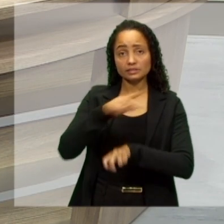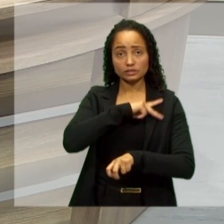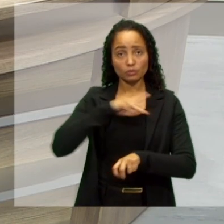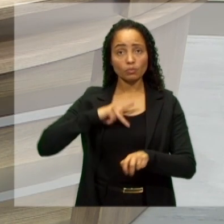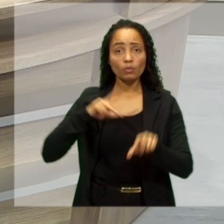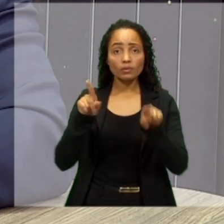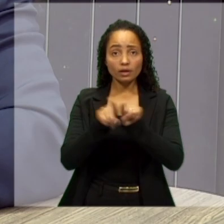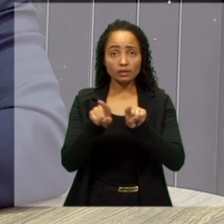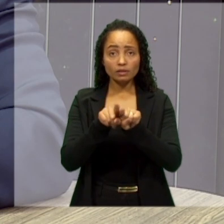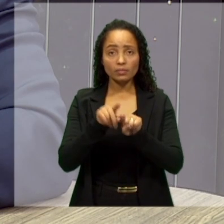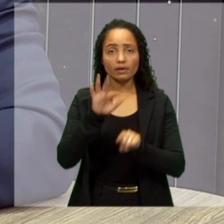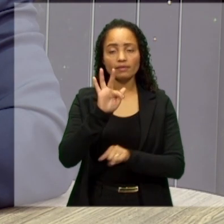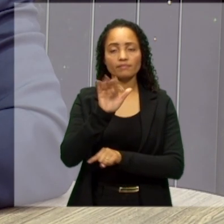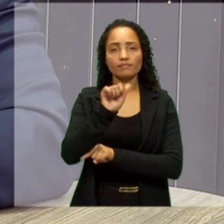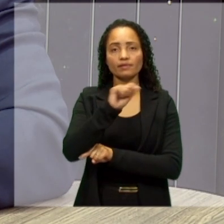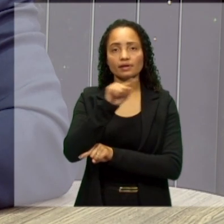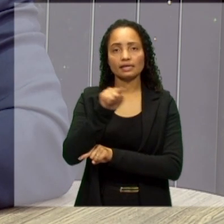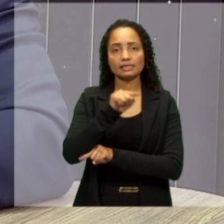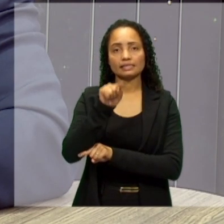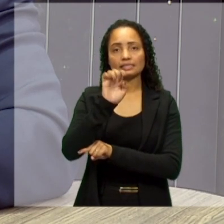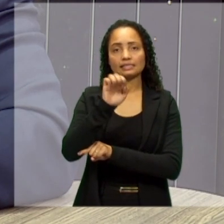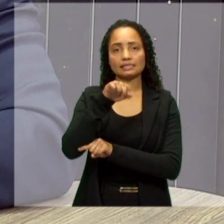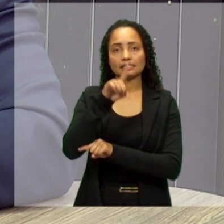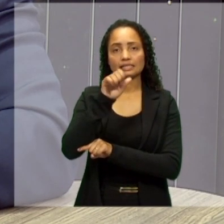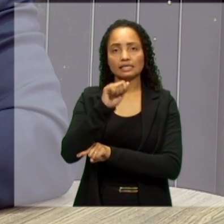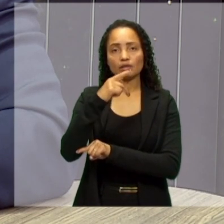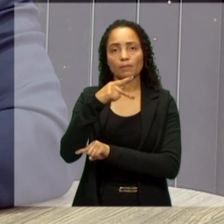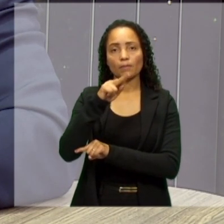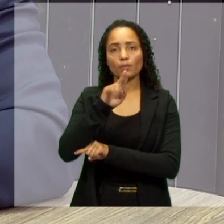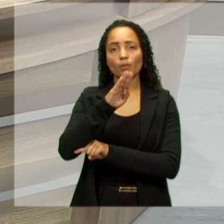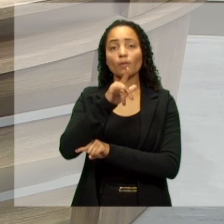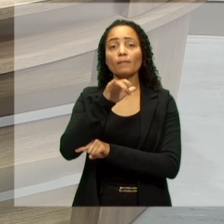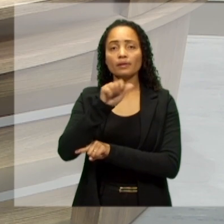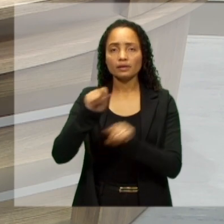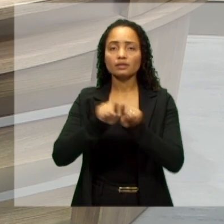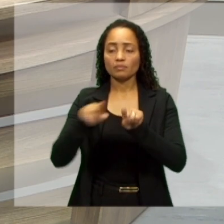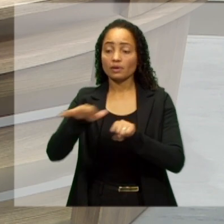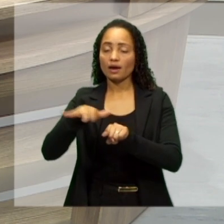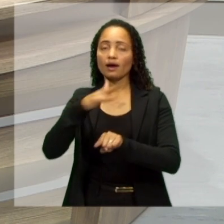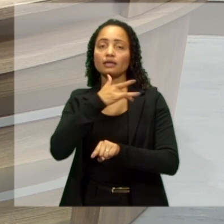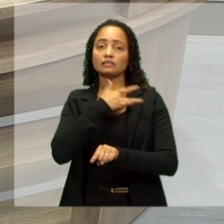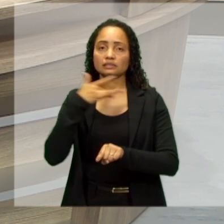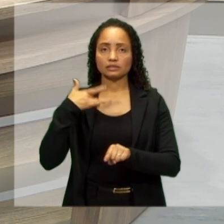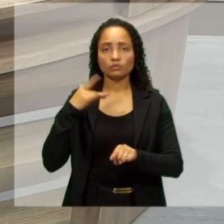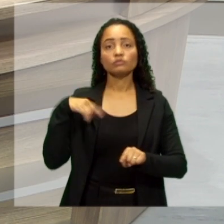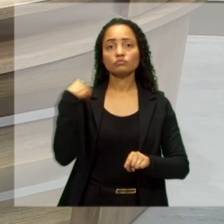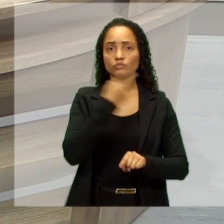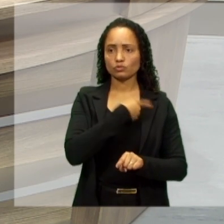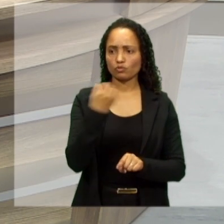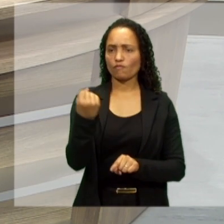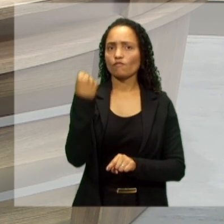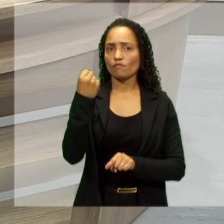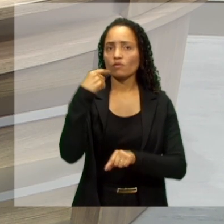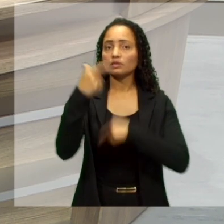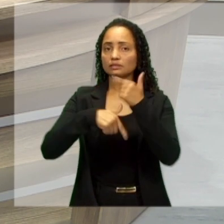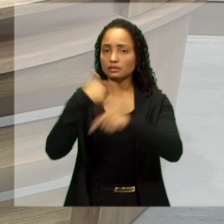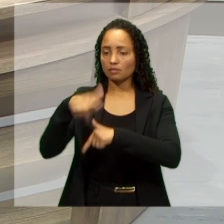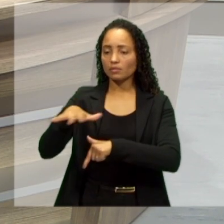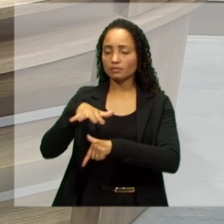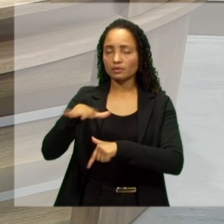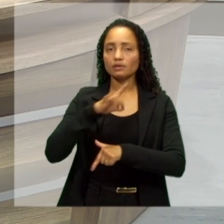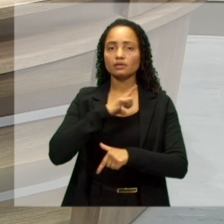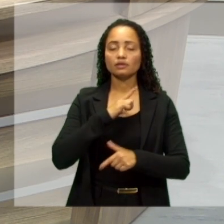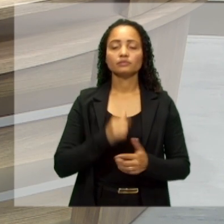Especialmente onde a nossa forte demanda pela saúde. É uma forte atuação.